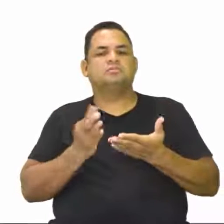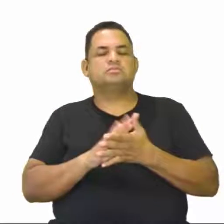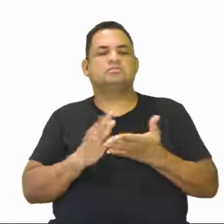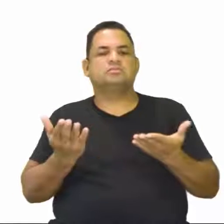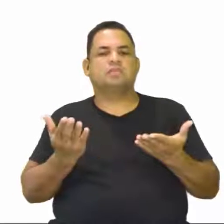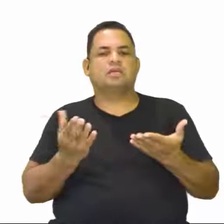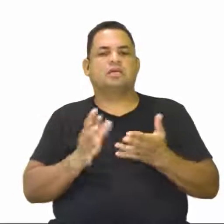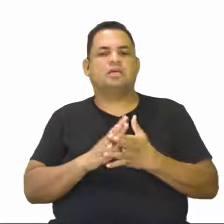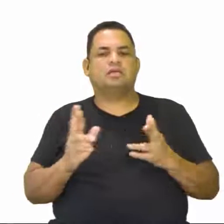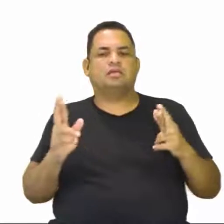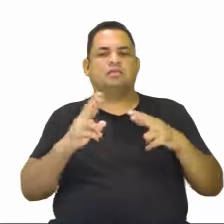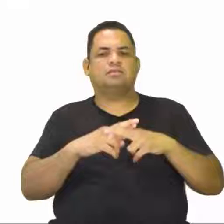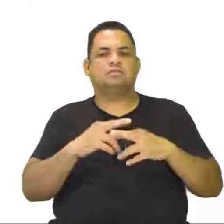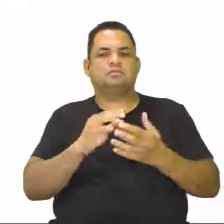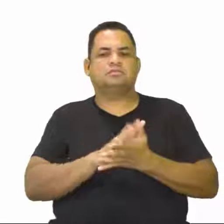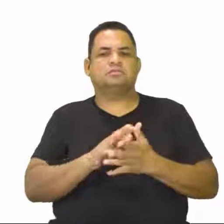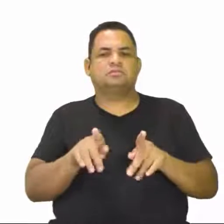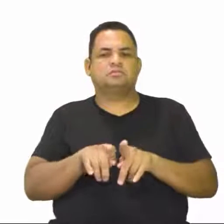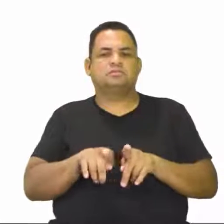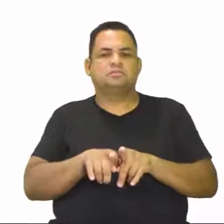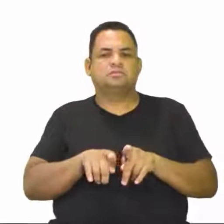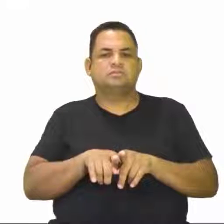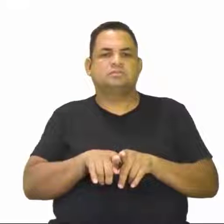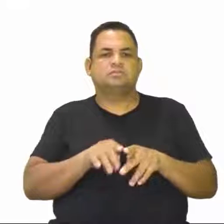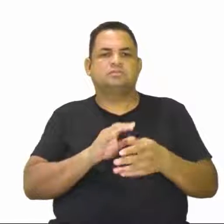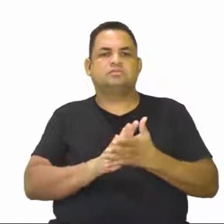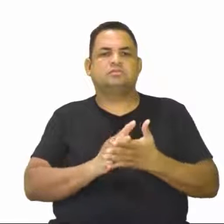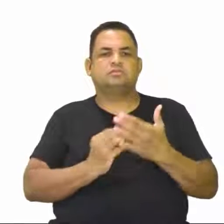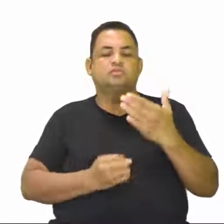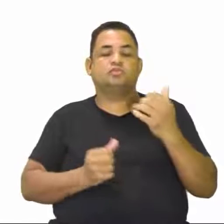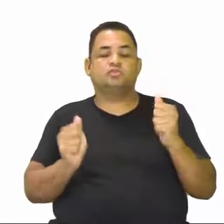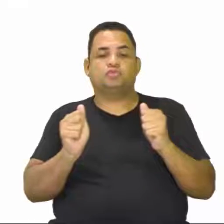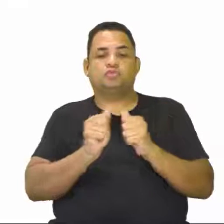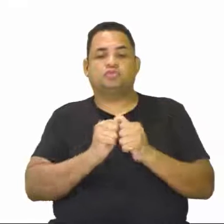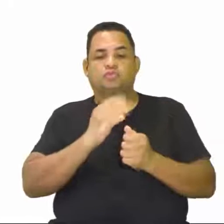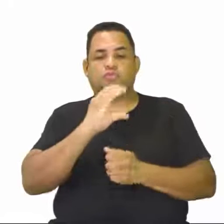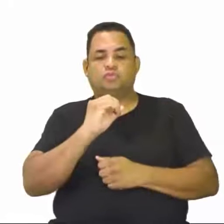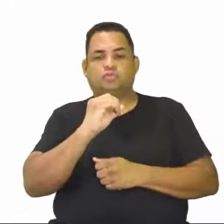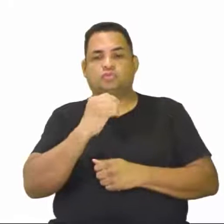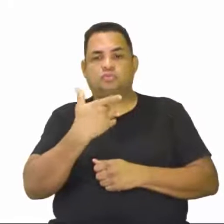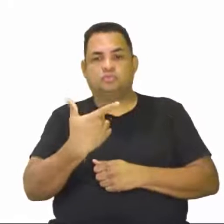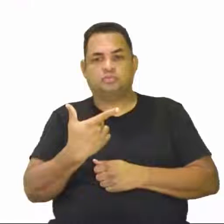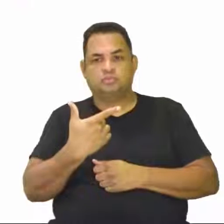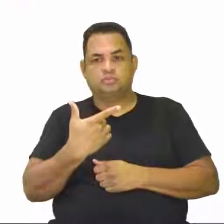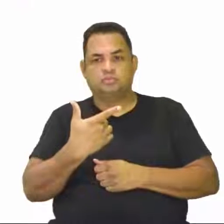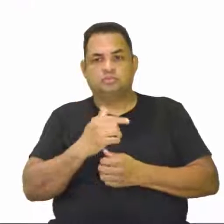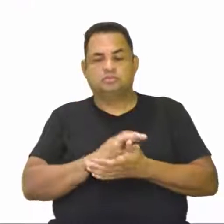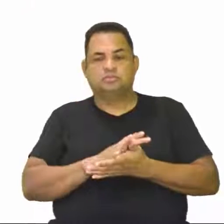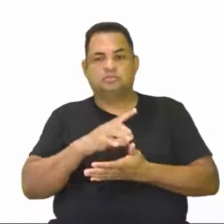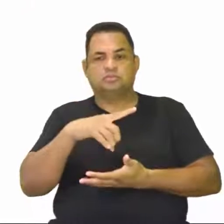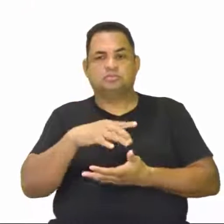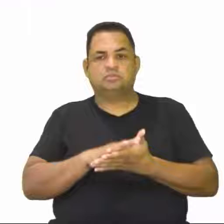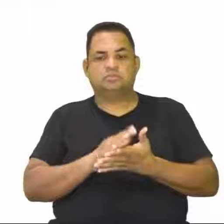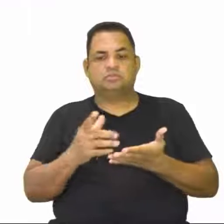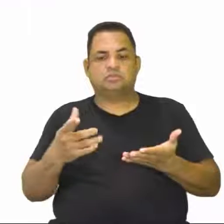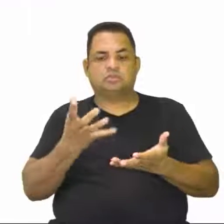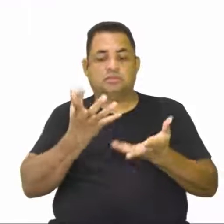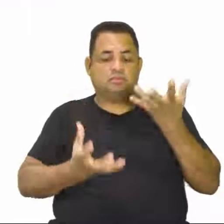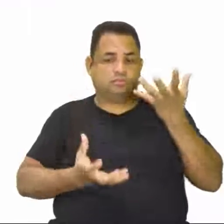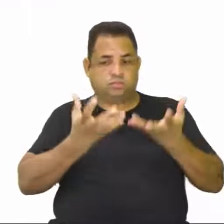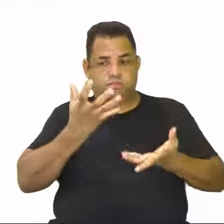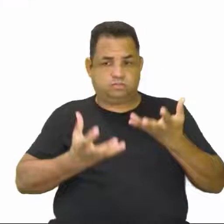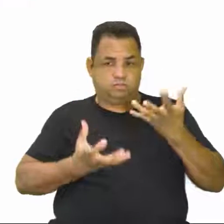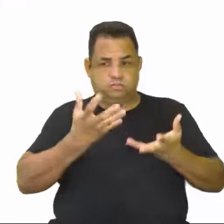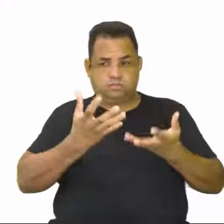nós tínhamos aqui no enunciado que ele reagiu com o gás oxigênio. Lembrando que está havendo uma queima, que está havendo uma combustão,